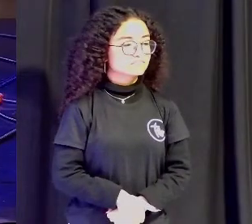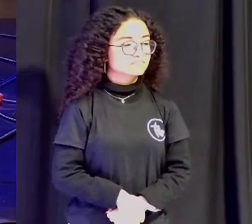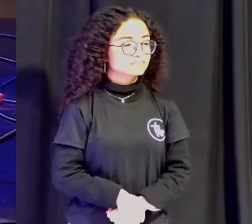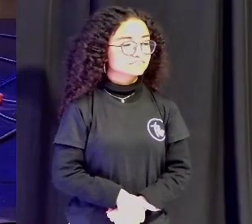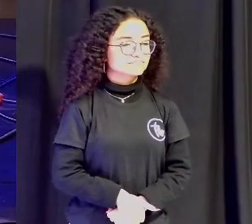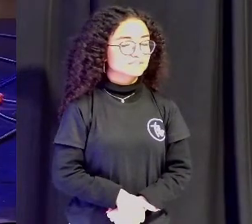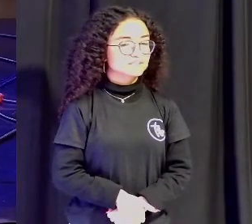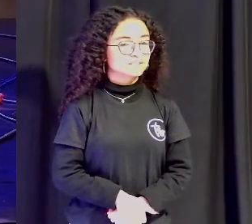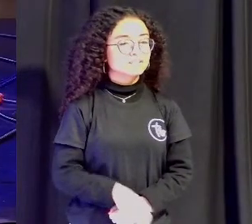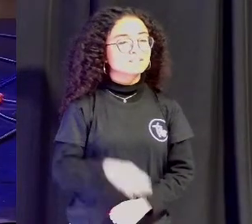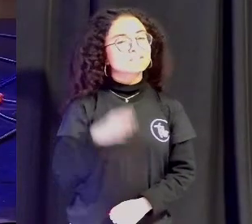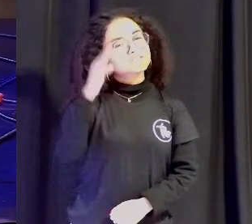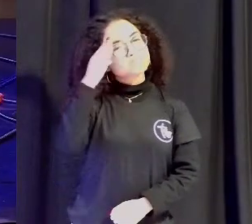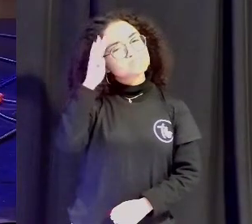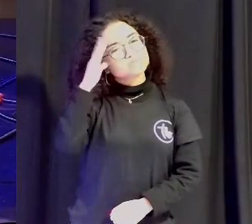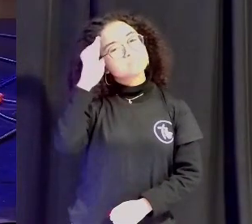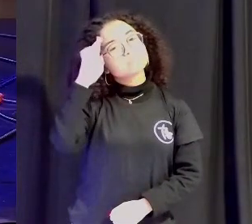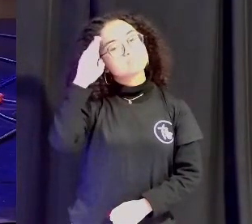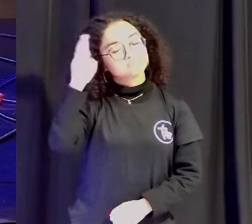Eu sei que tu sabes.